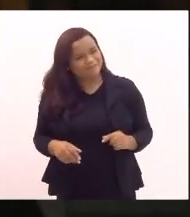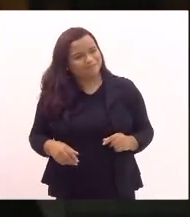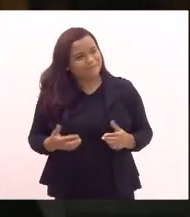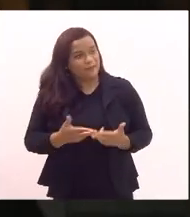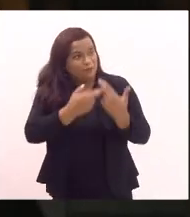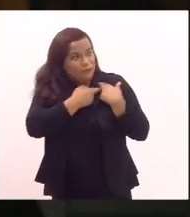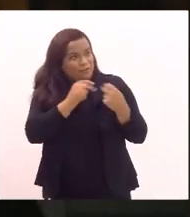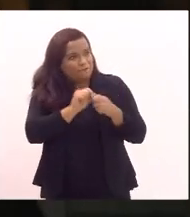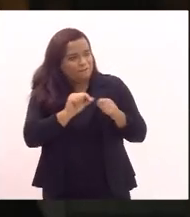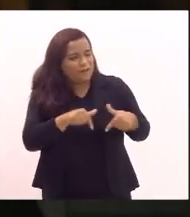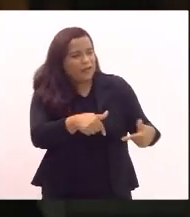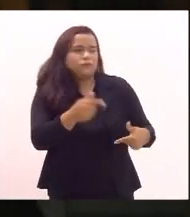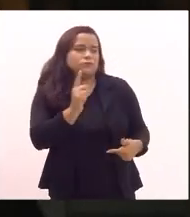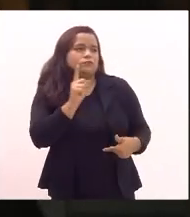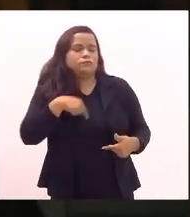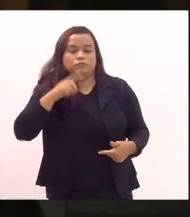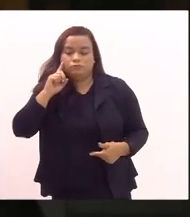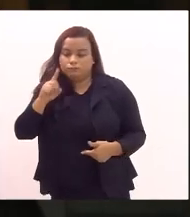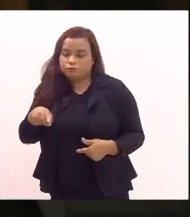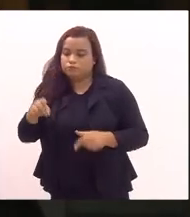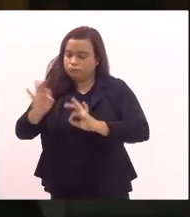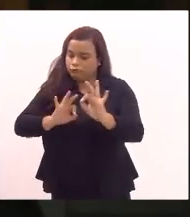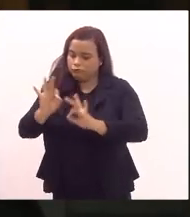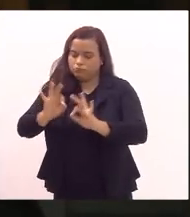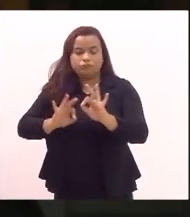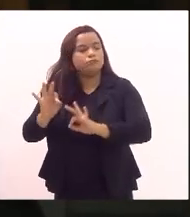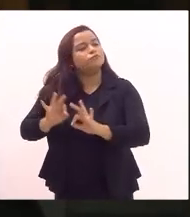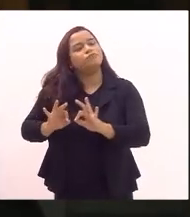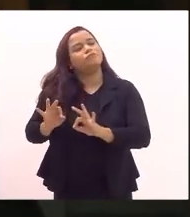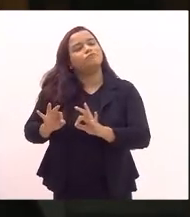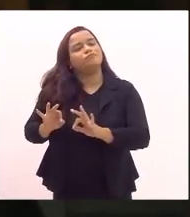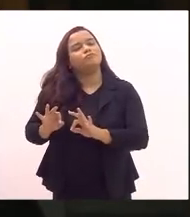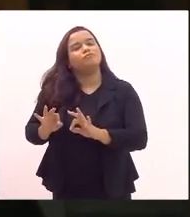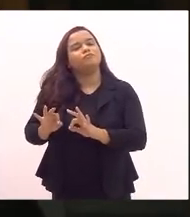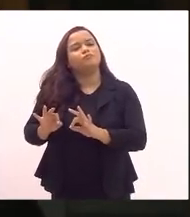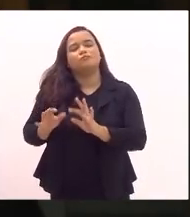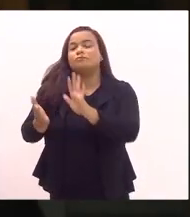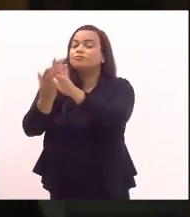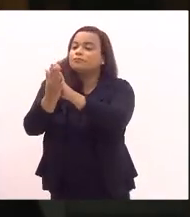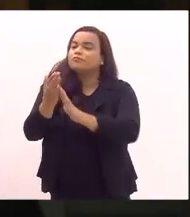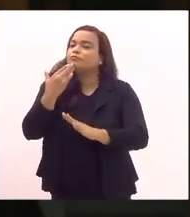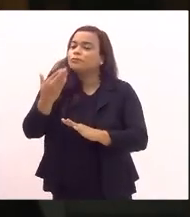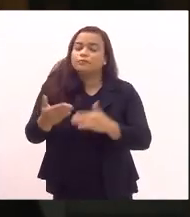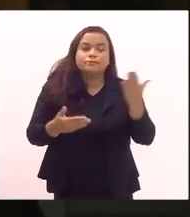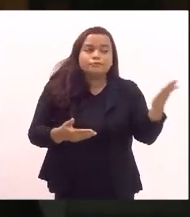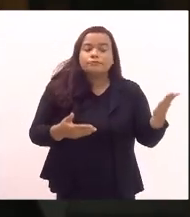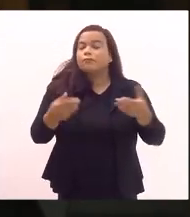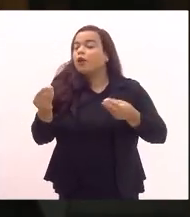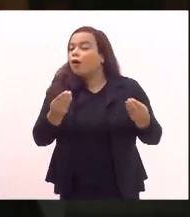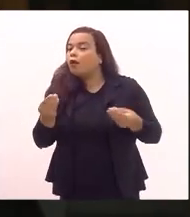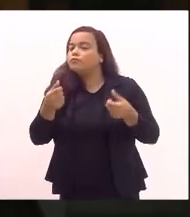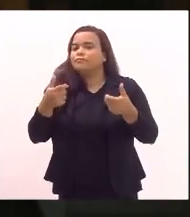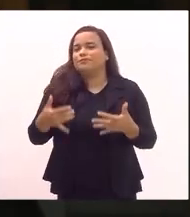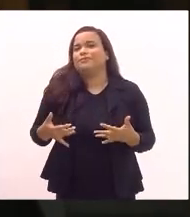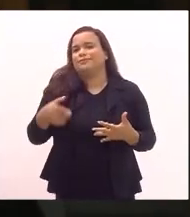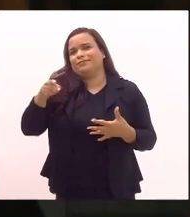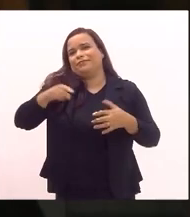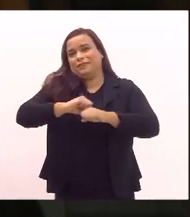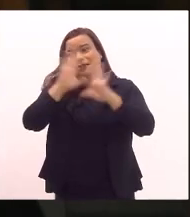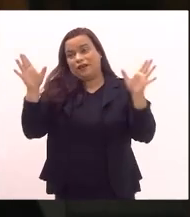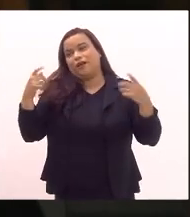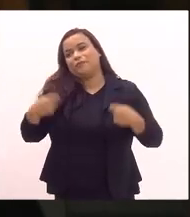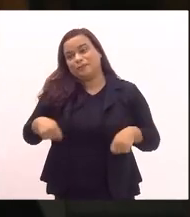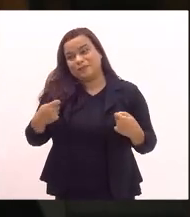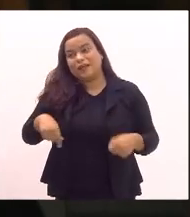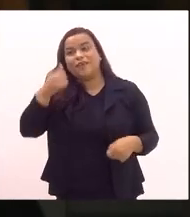de mandar então isso tem que ficar claro tô aqui a gente e não venda